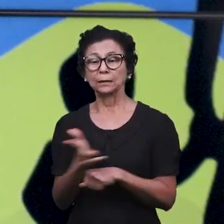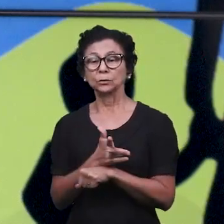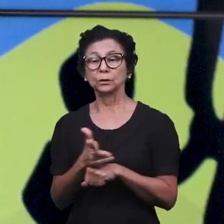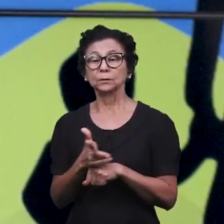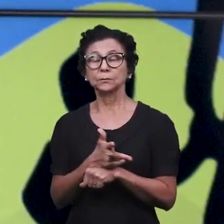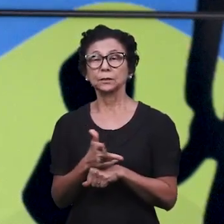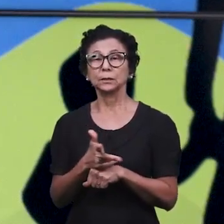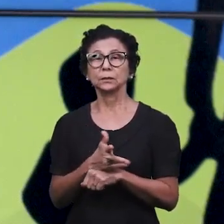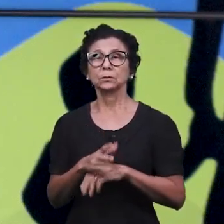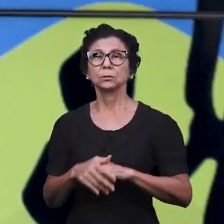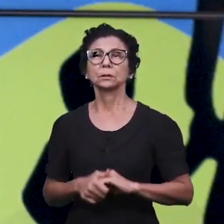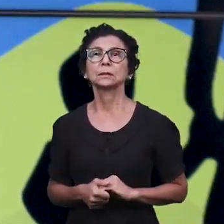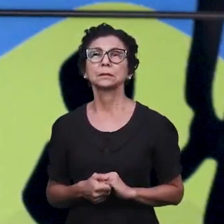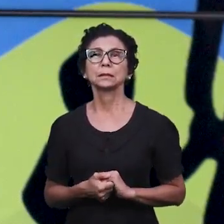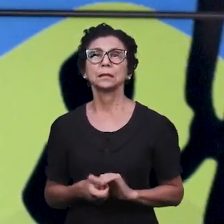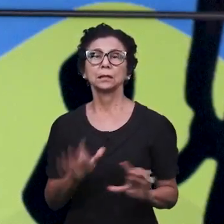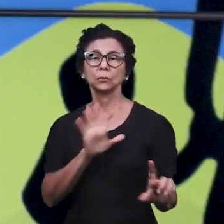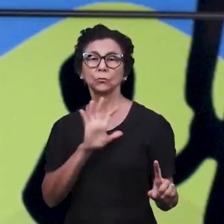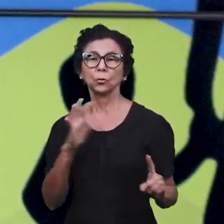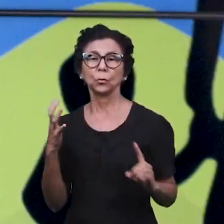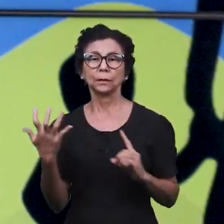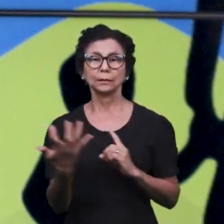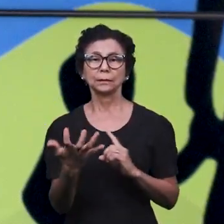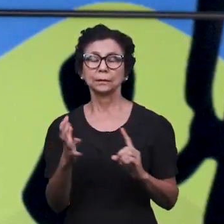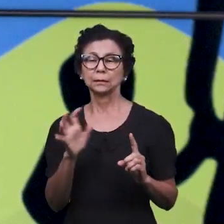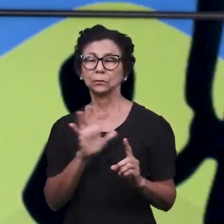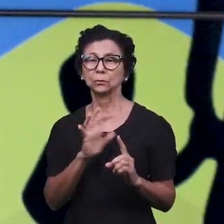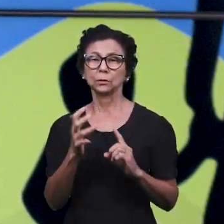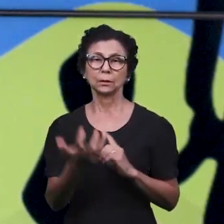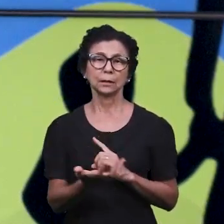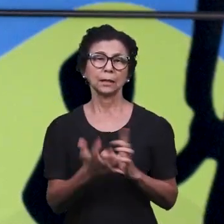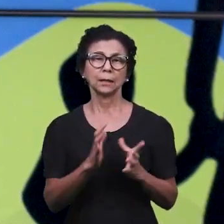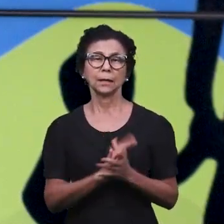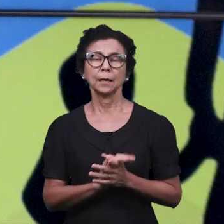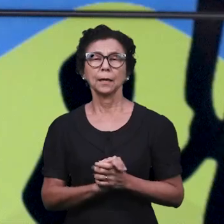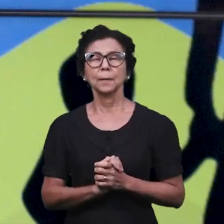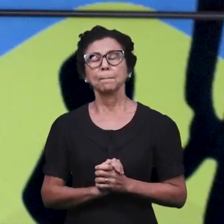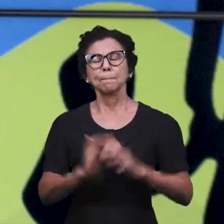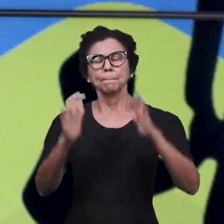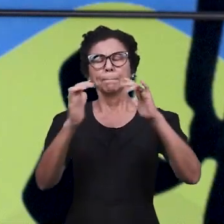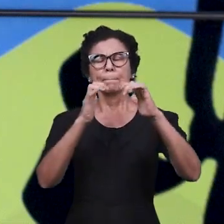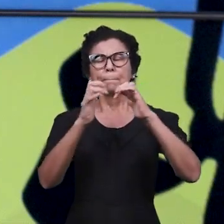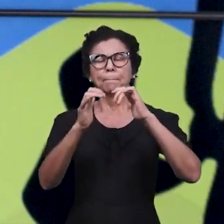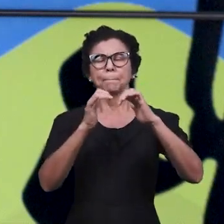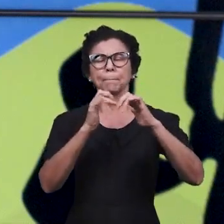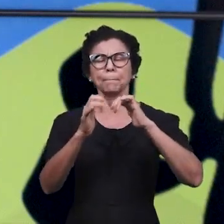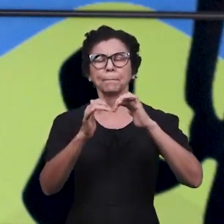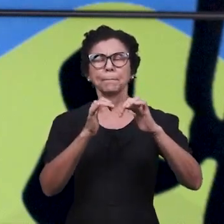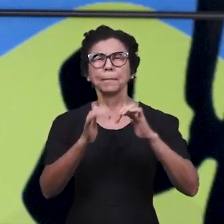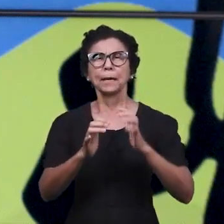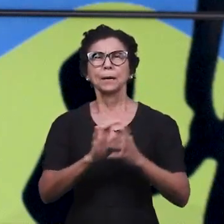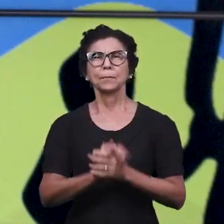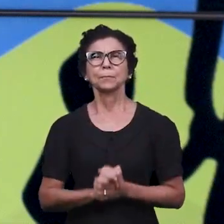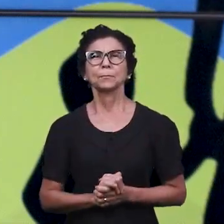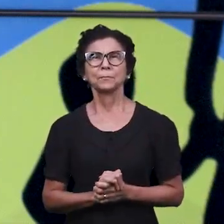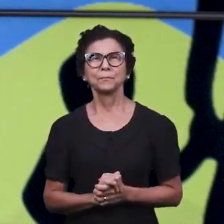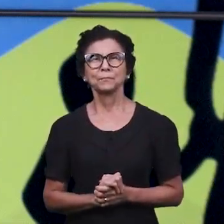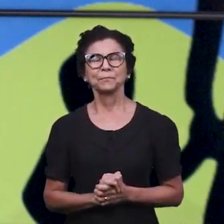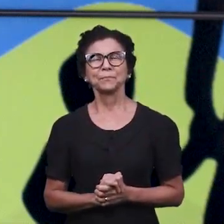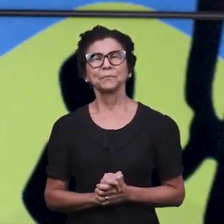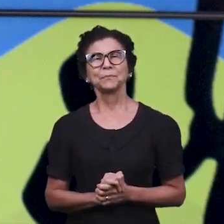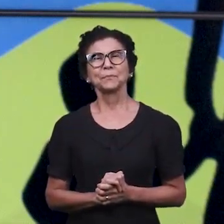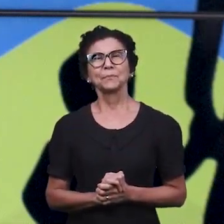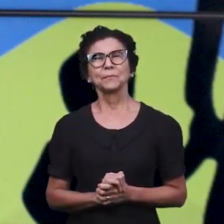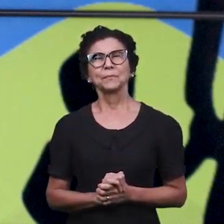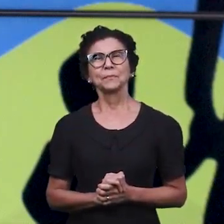estimulam intensamente o sistema de recompensa cerebral. O que é isso? Ele promove uma liberação, que nós falamos